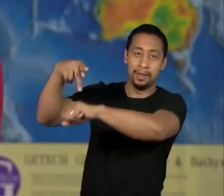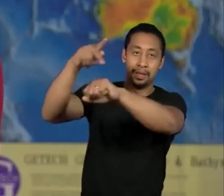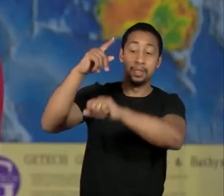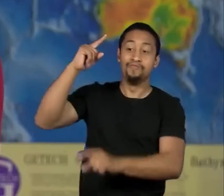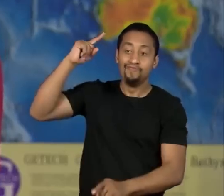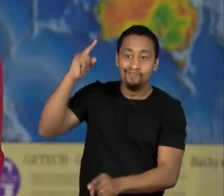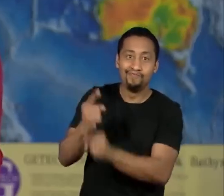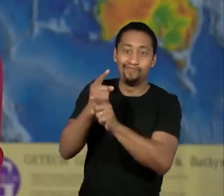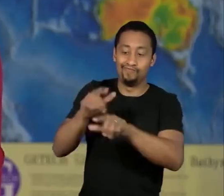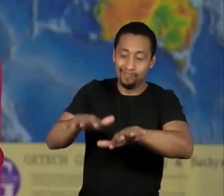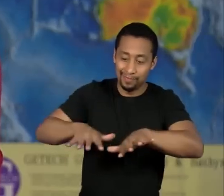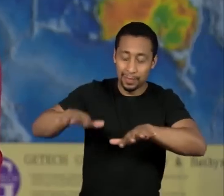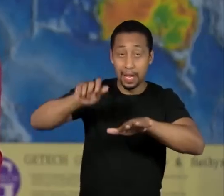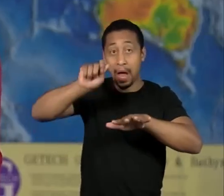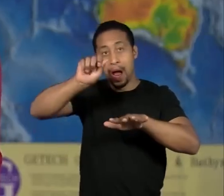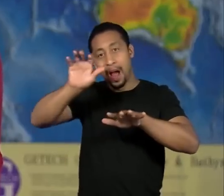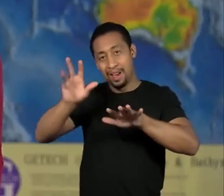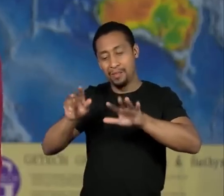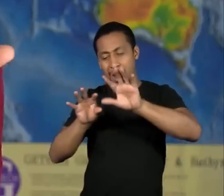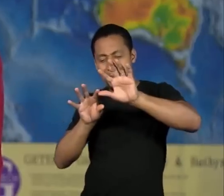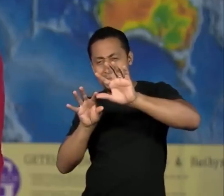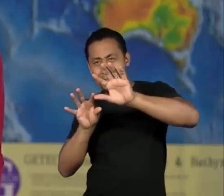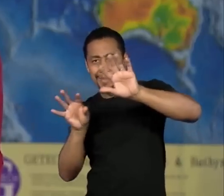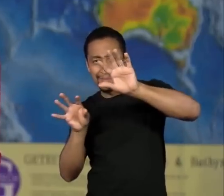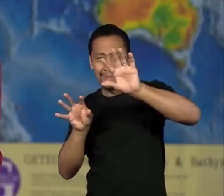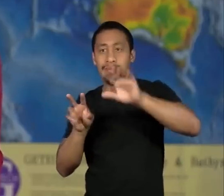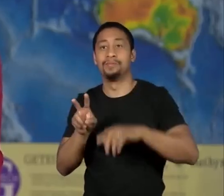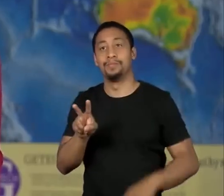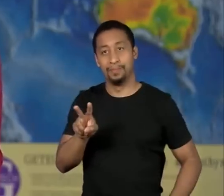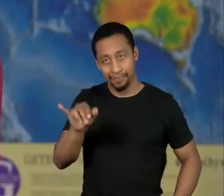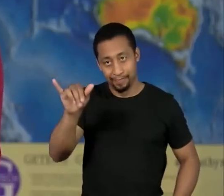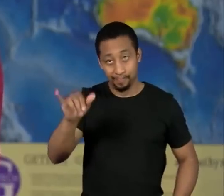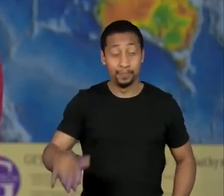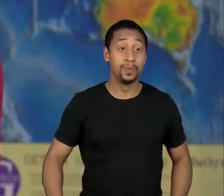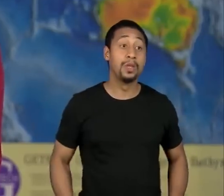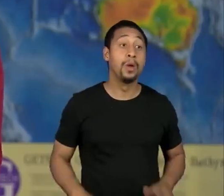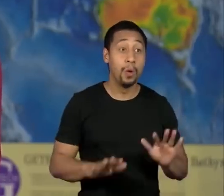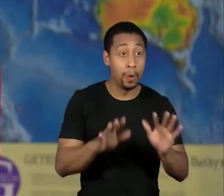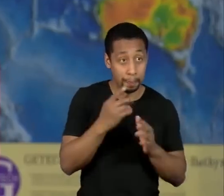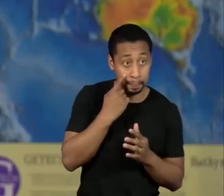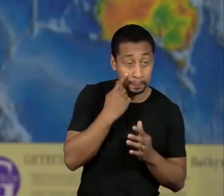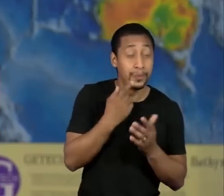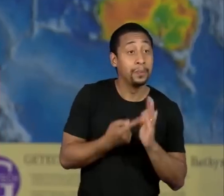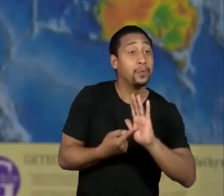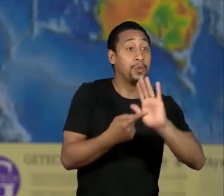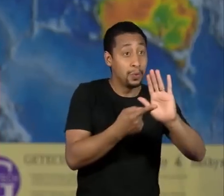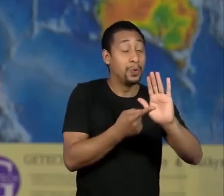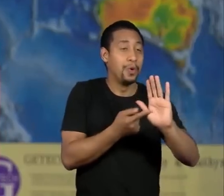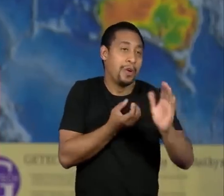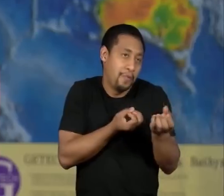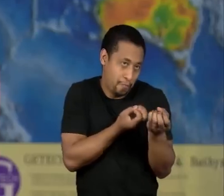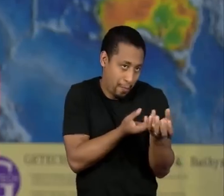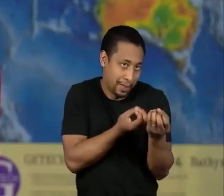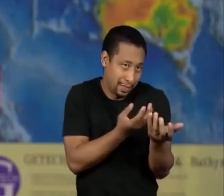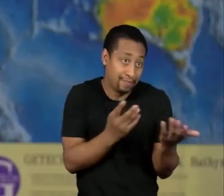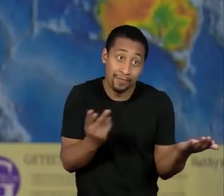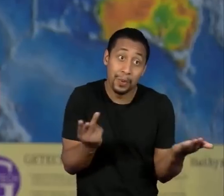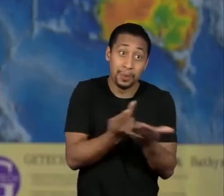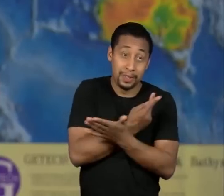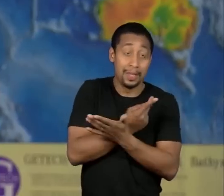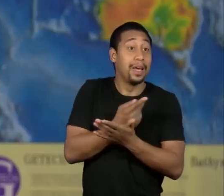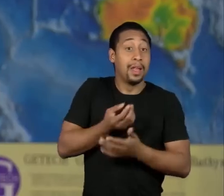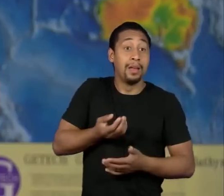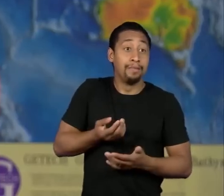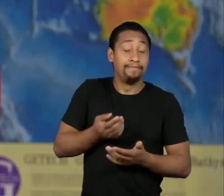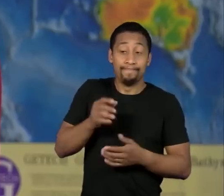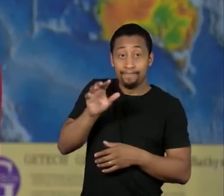ideia desse trabalho que foi publicado nesse início de ano e outros é que ali a gente vai formar um novo oceano. Então vai ter um novo oceano,